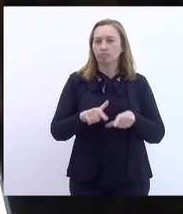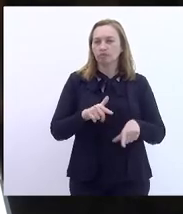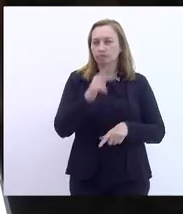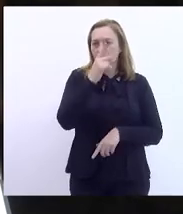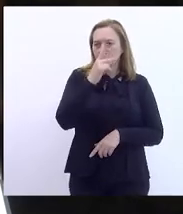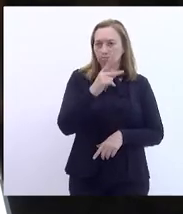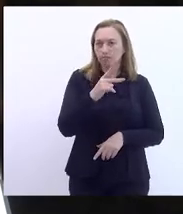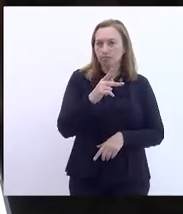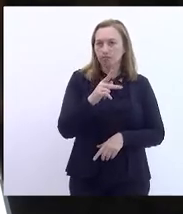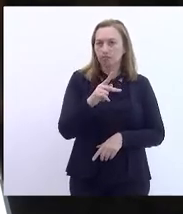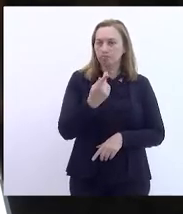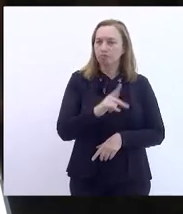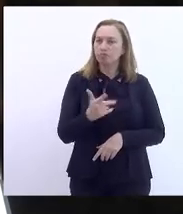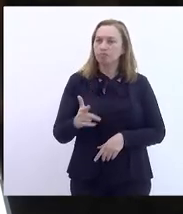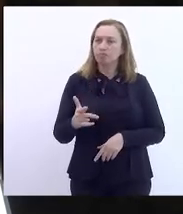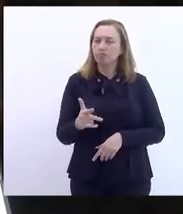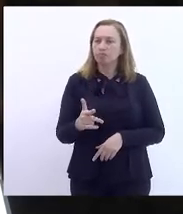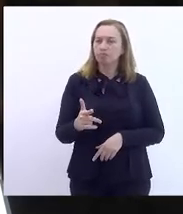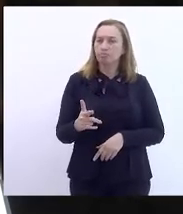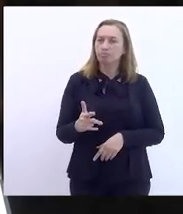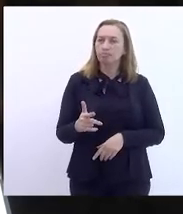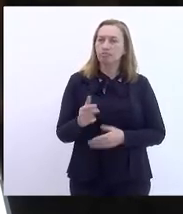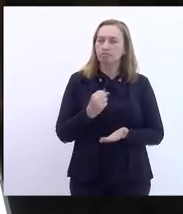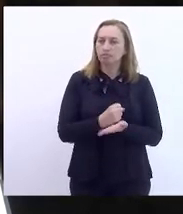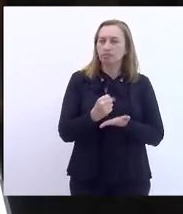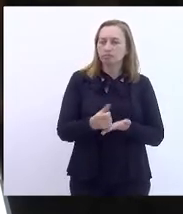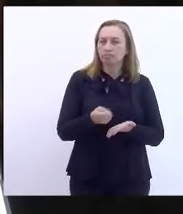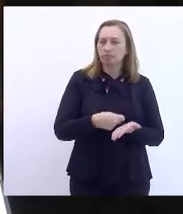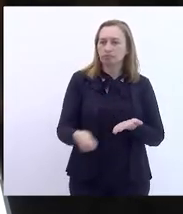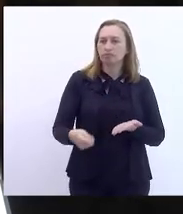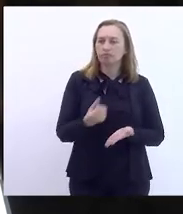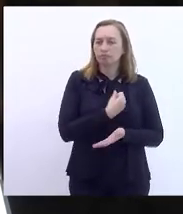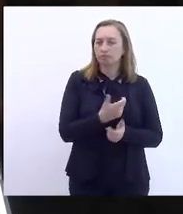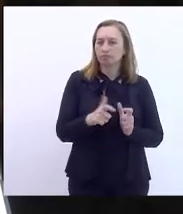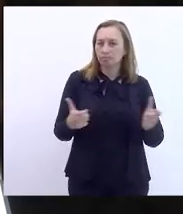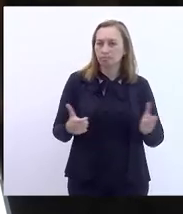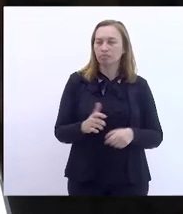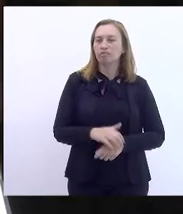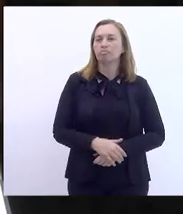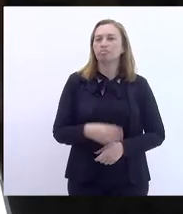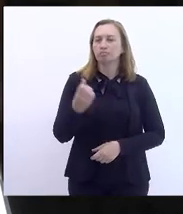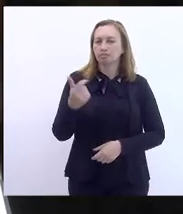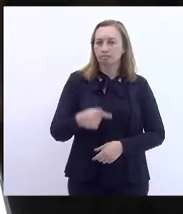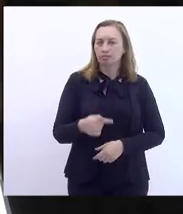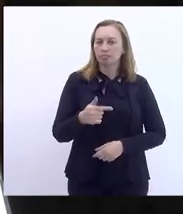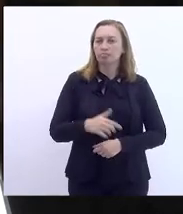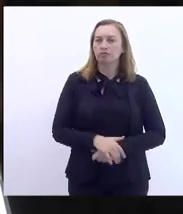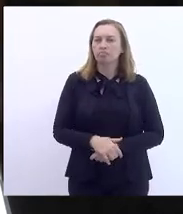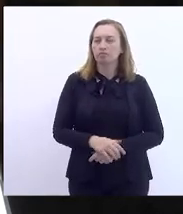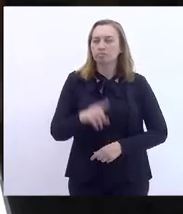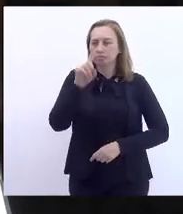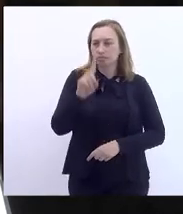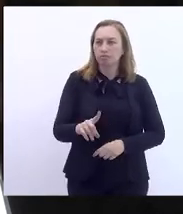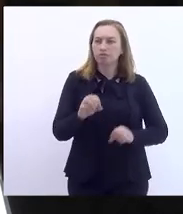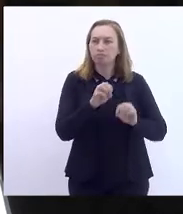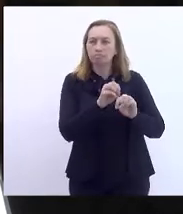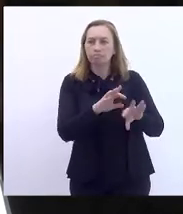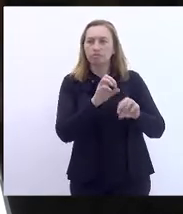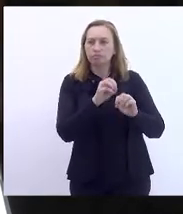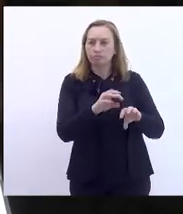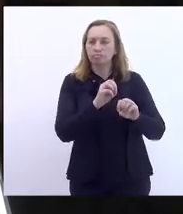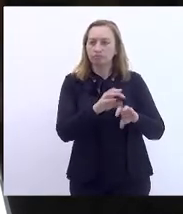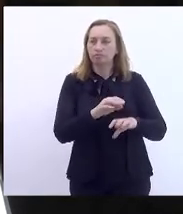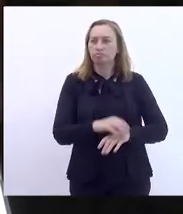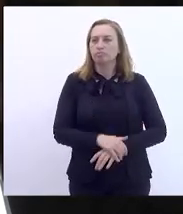informais que são a maioria dos trabalhadores na nossa sociedade o sétimo. É o direito à educação